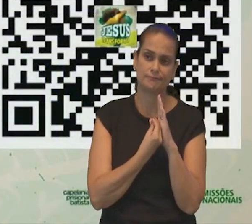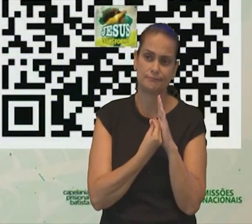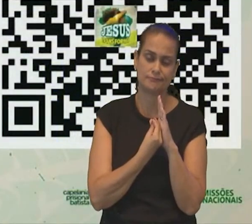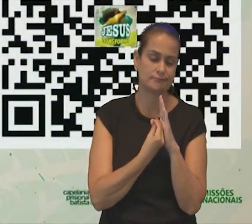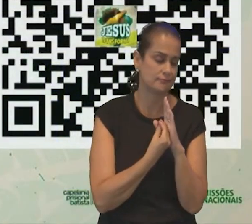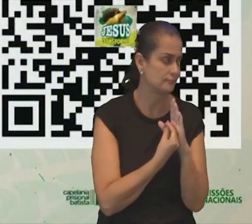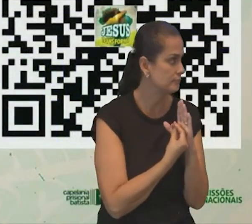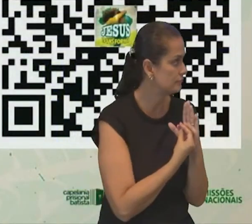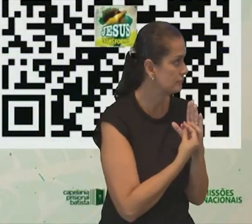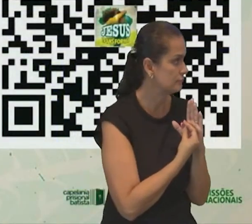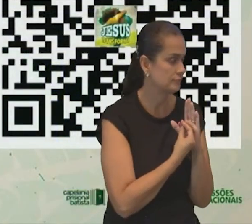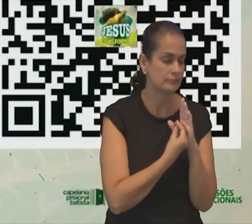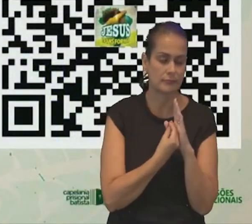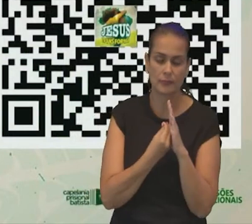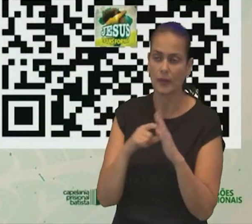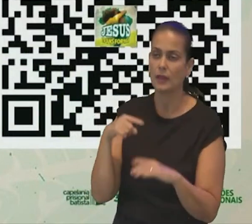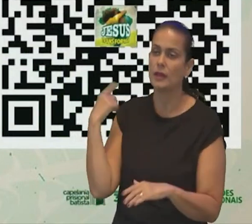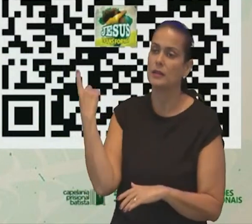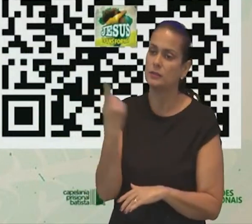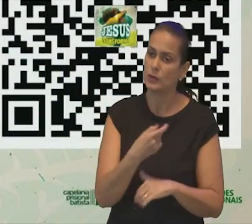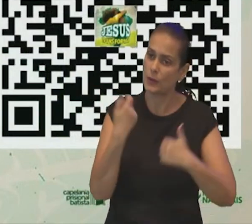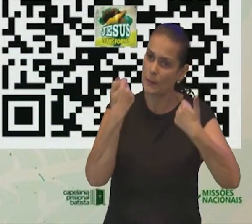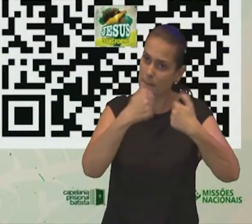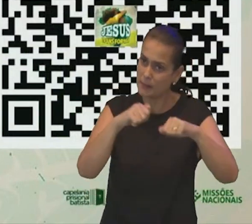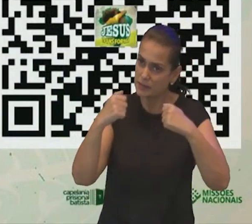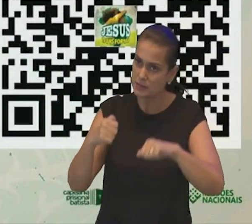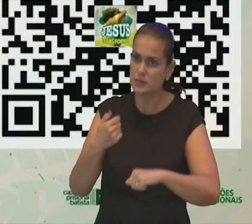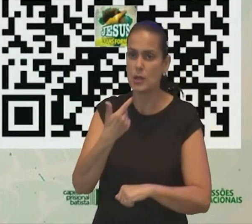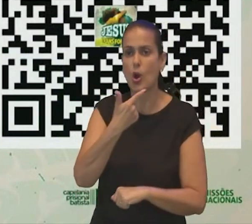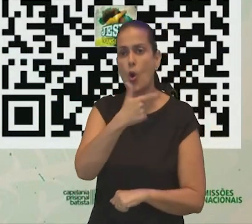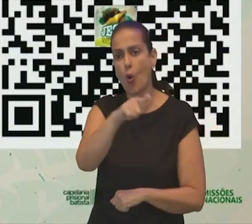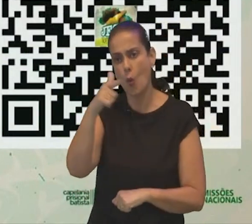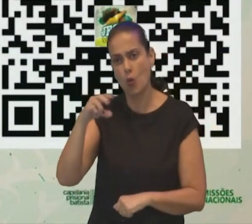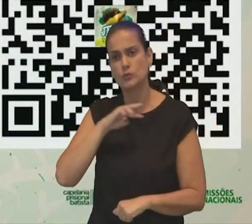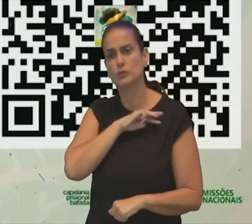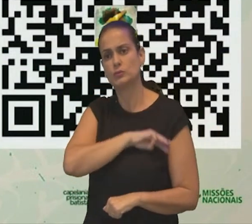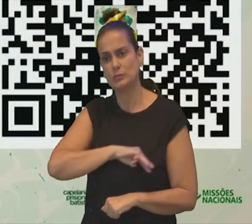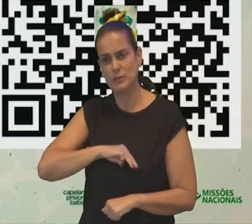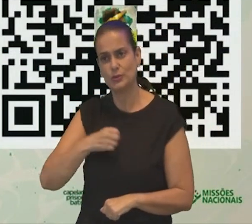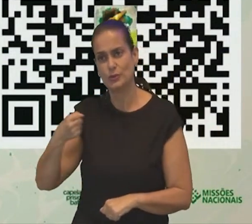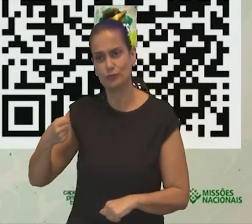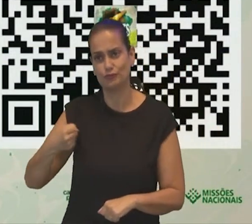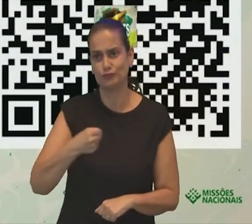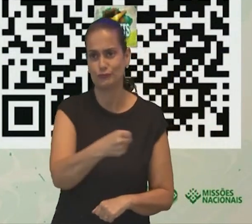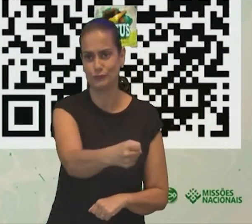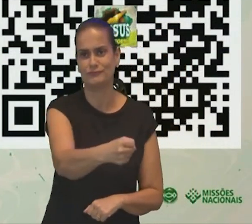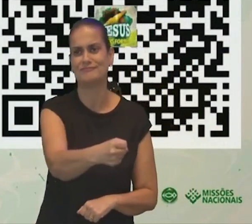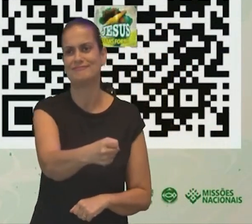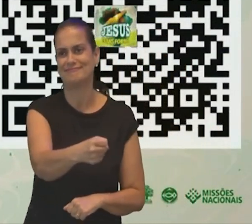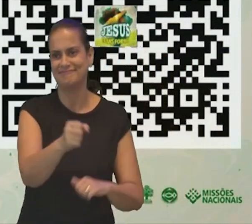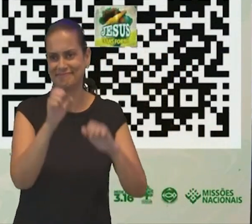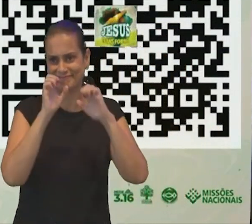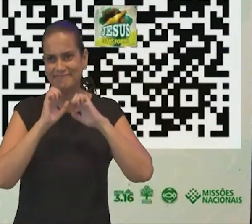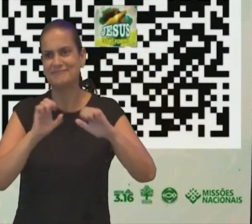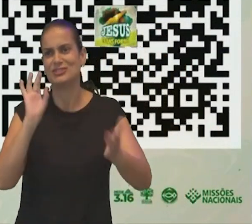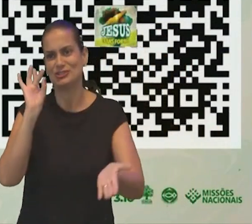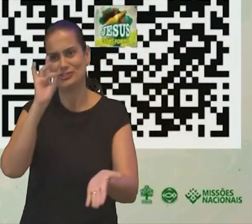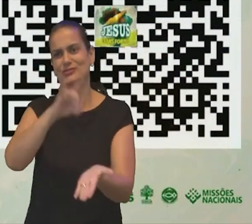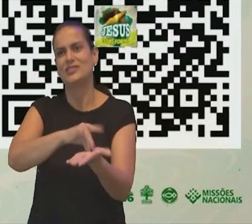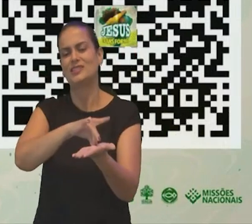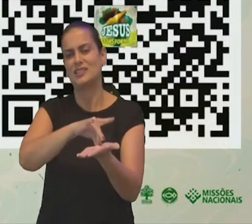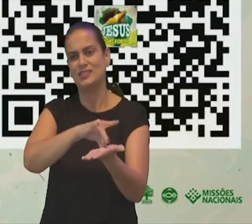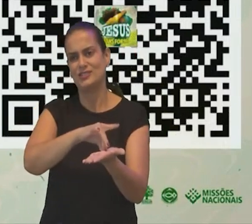Pastor, a gente precisa colocar outros missionários no campo, efetivar.